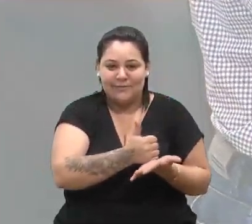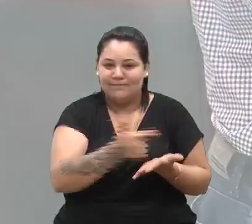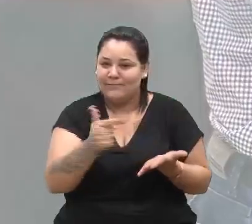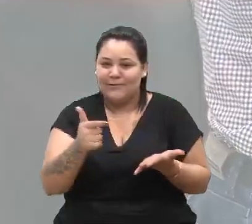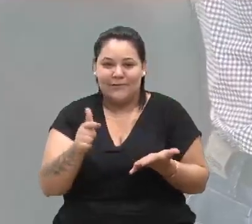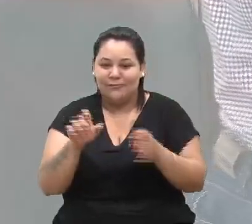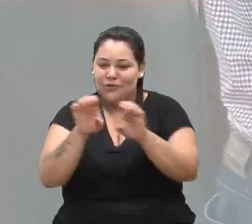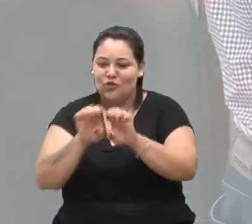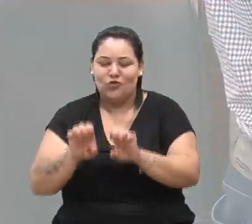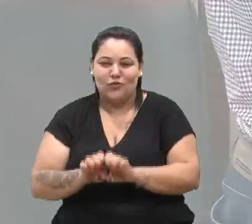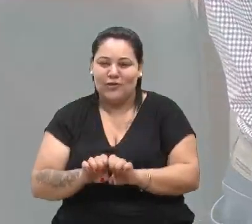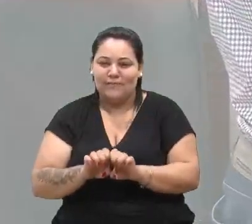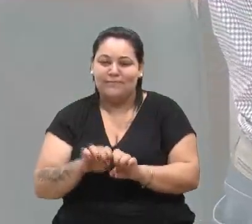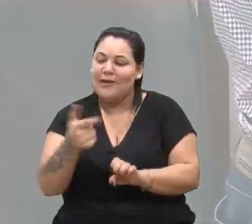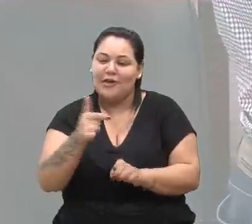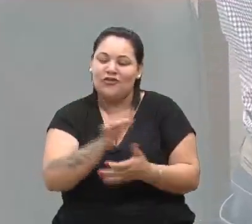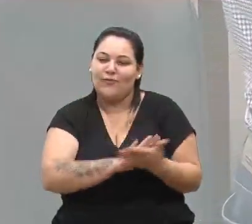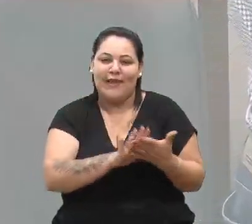qua. Então lembre-se,